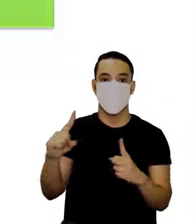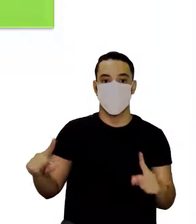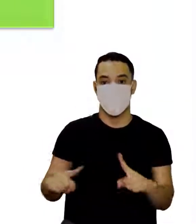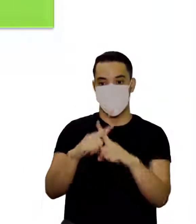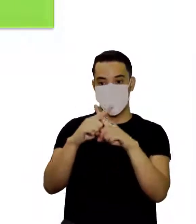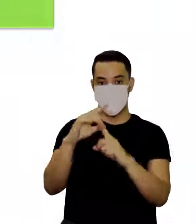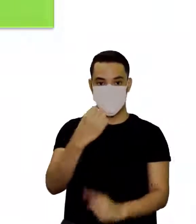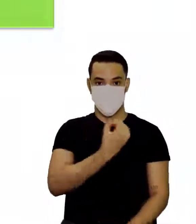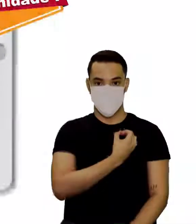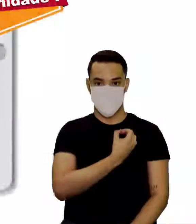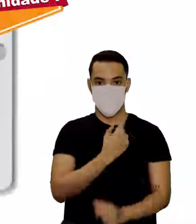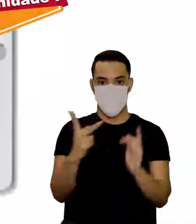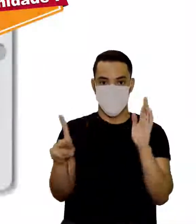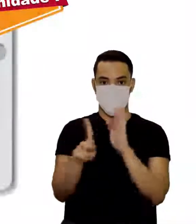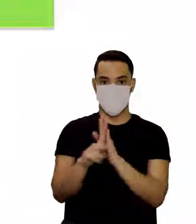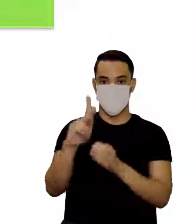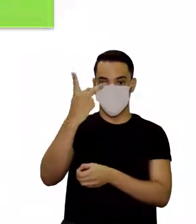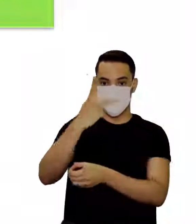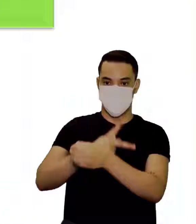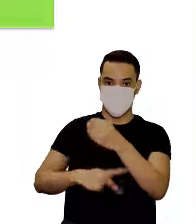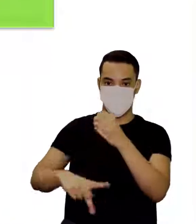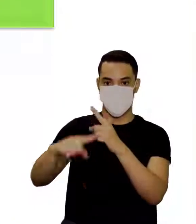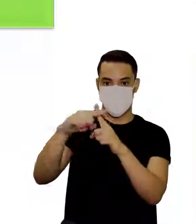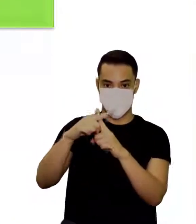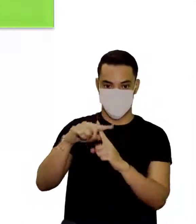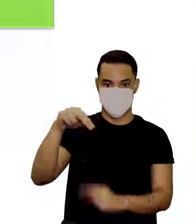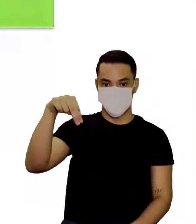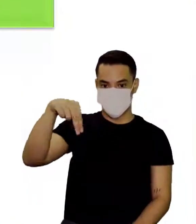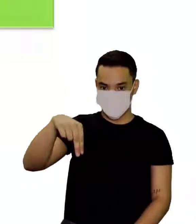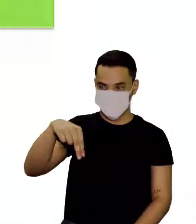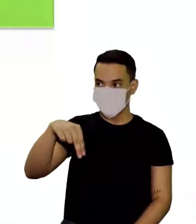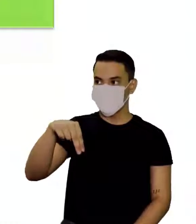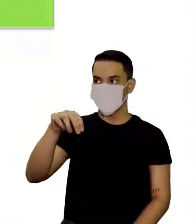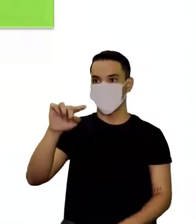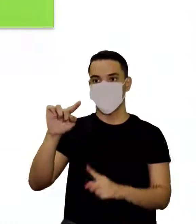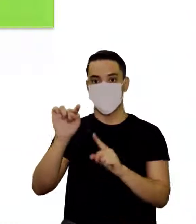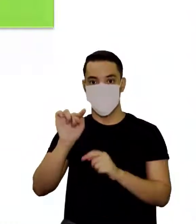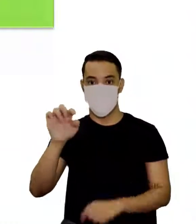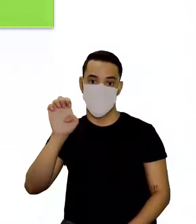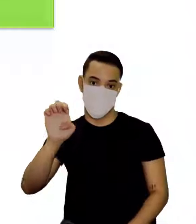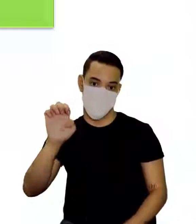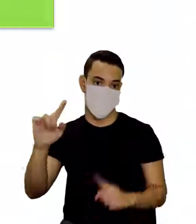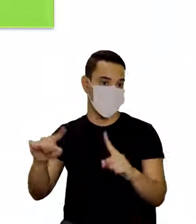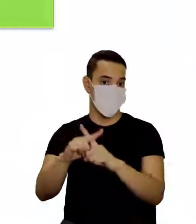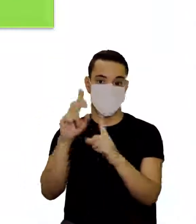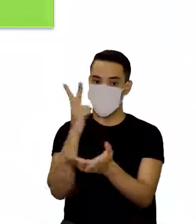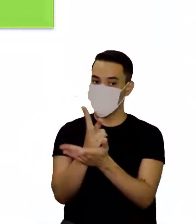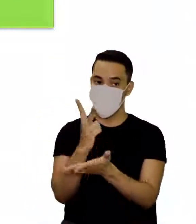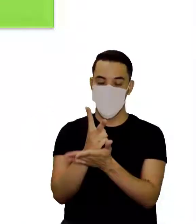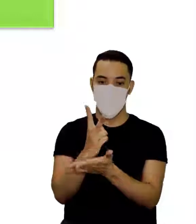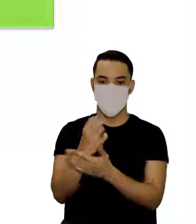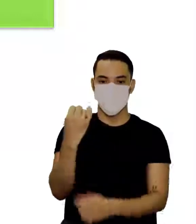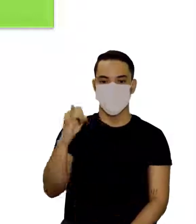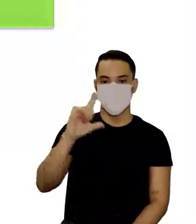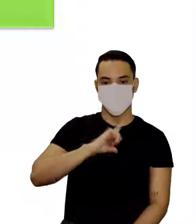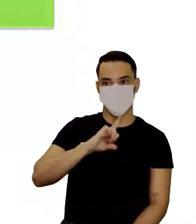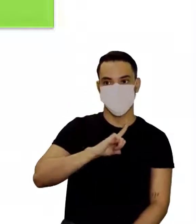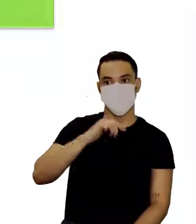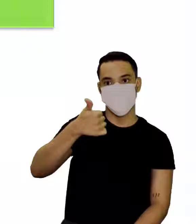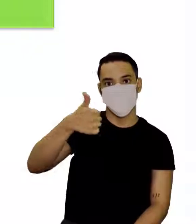elétrica de um próton. Então, olha só, N vezes E. O que que isso quer dizer? Se eu tenho